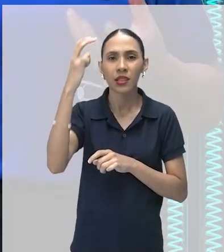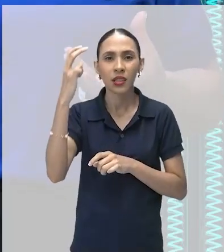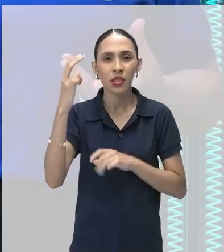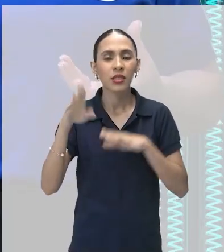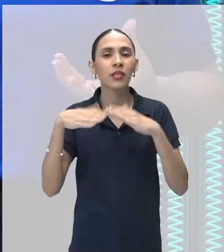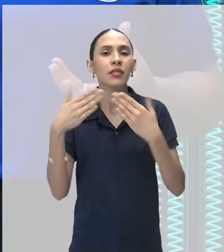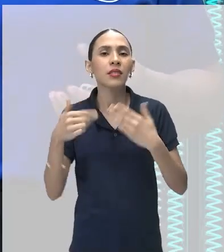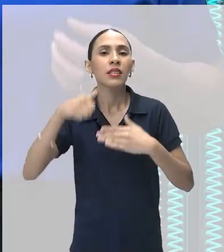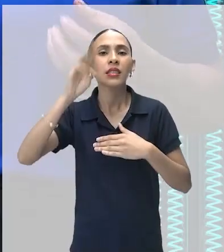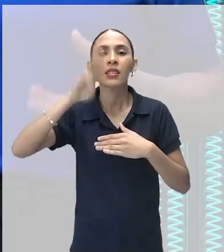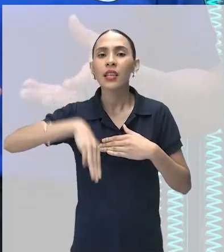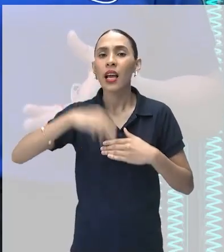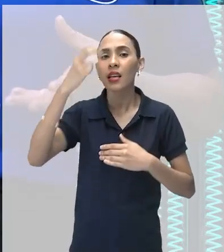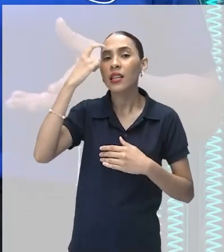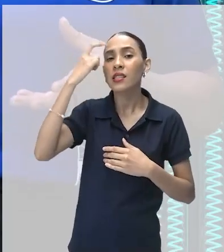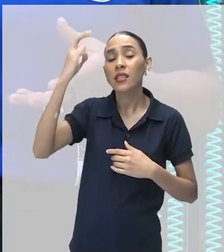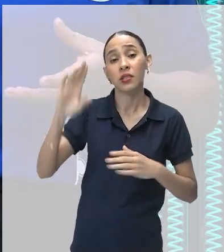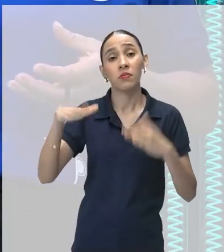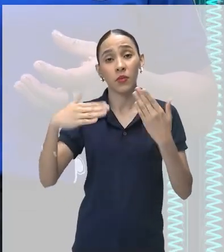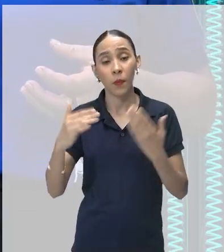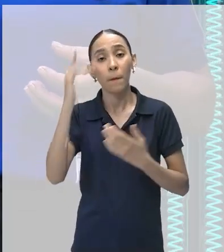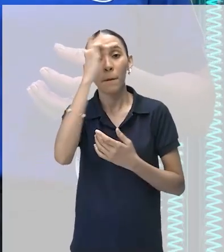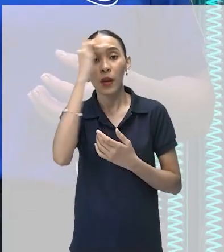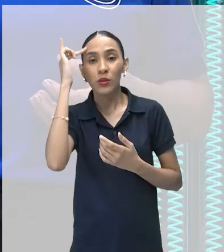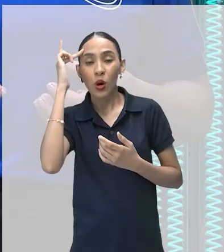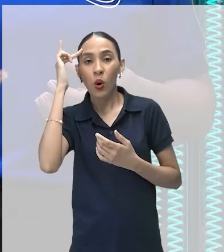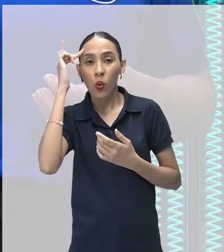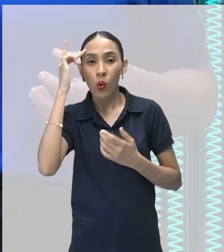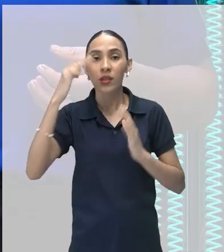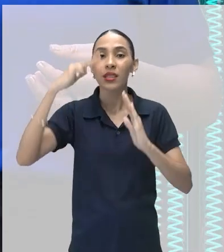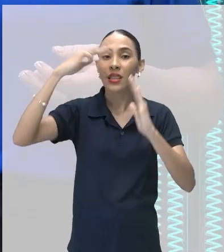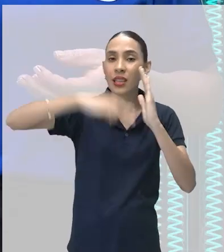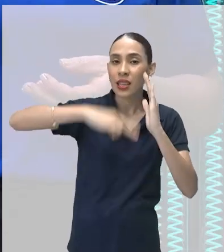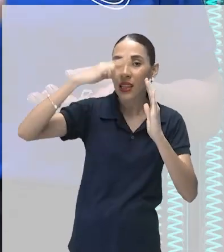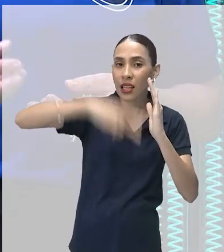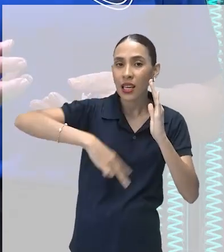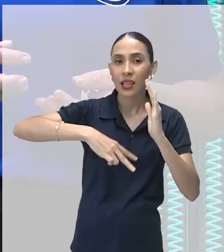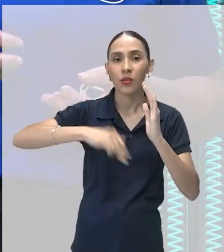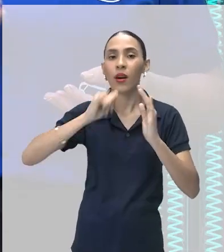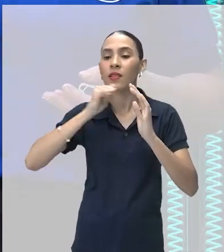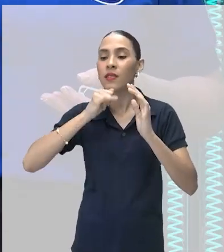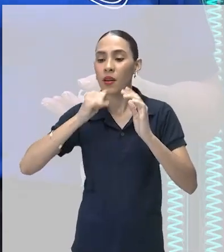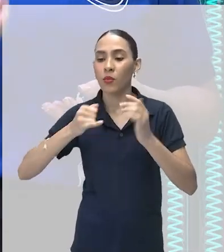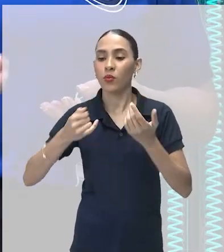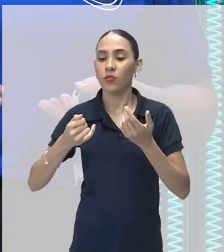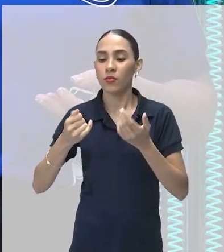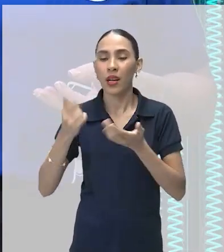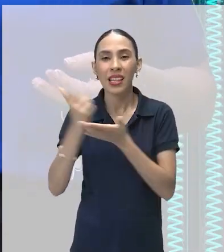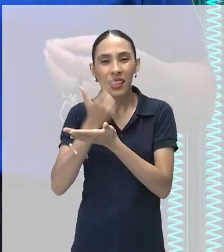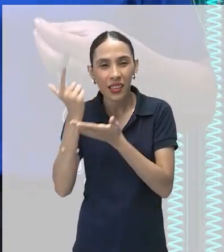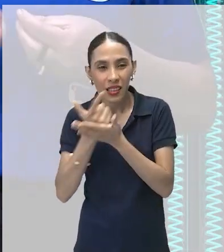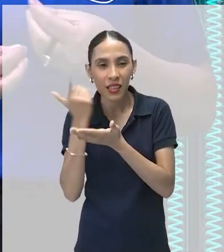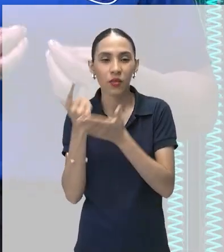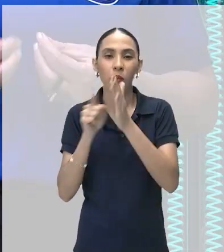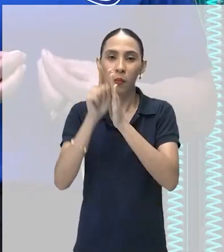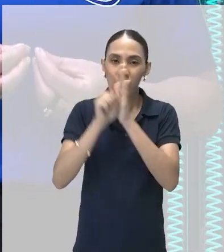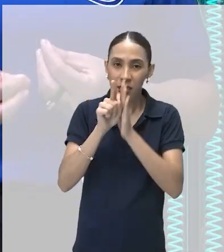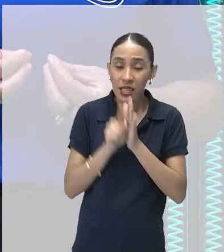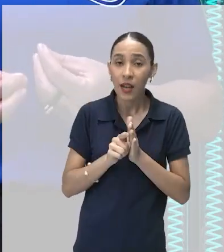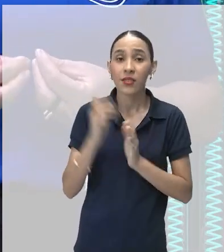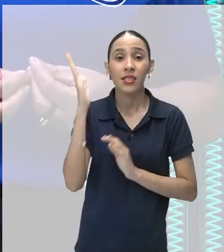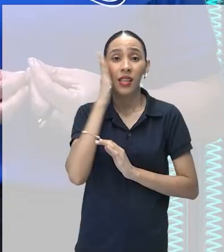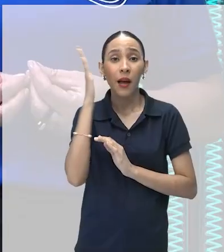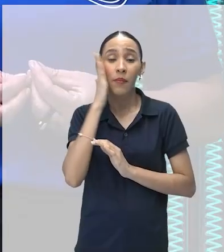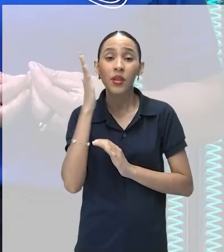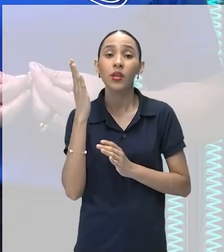são esses intelectuais? São justamente aquelas pessoas que estavam lendo, que iam na fonte, que pegavam livros e sabiam da